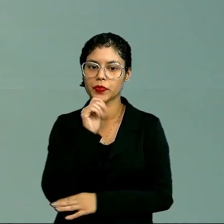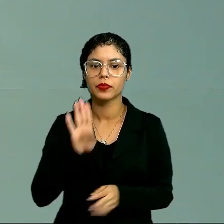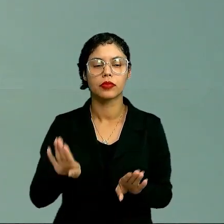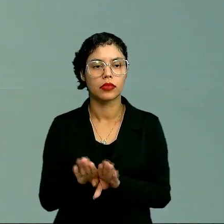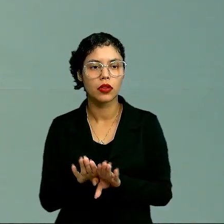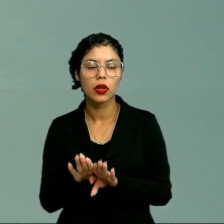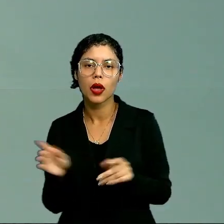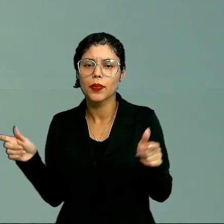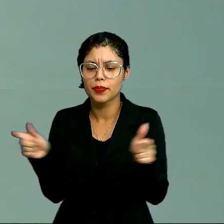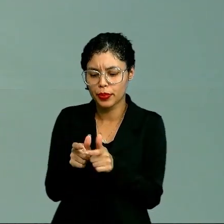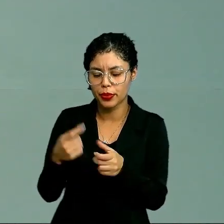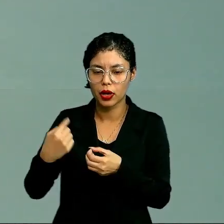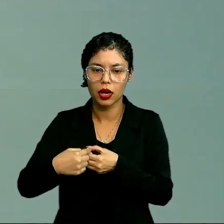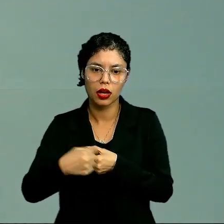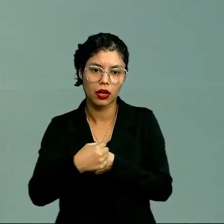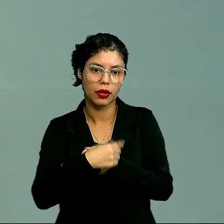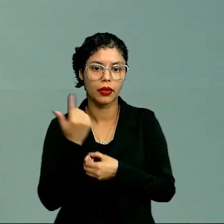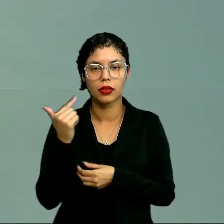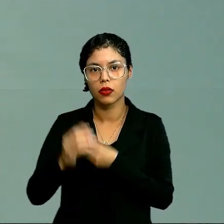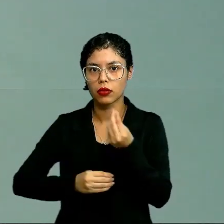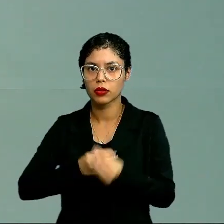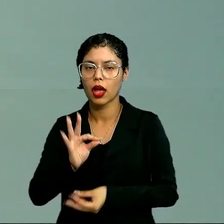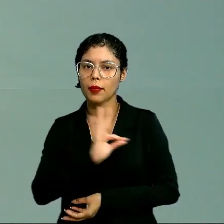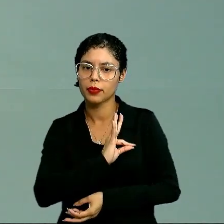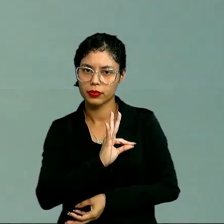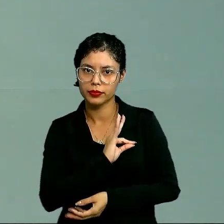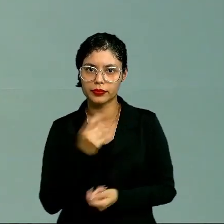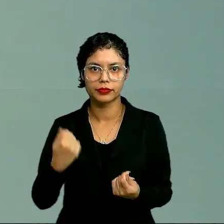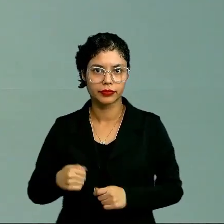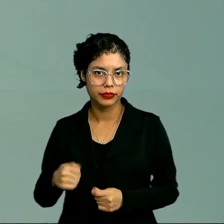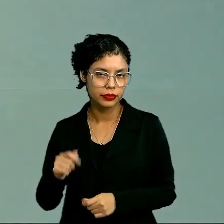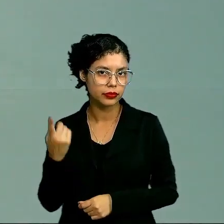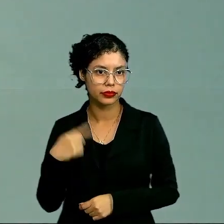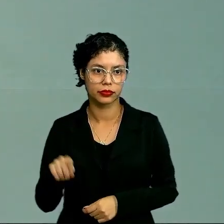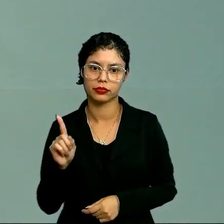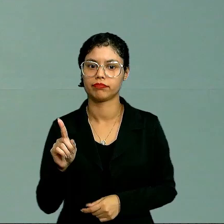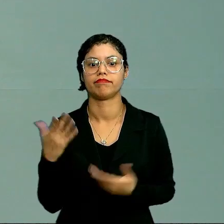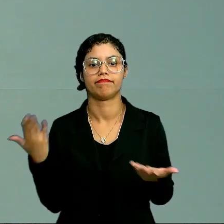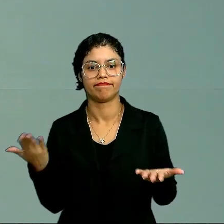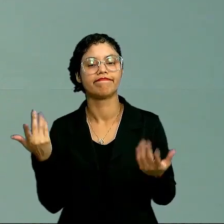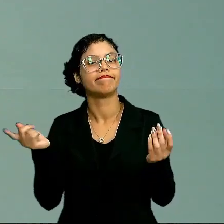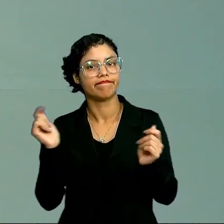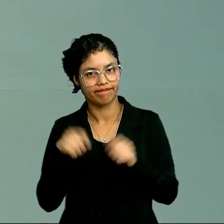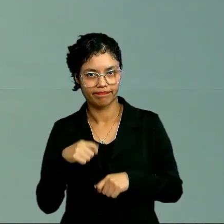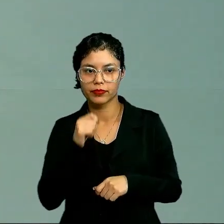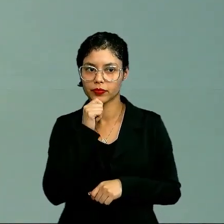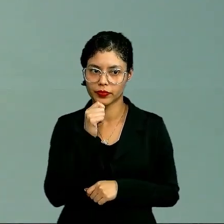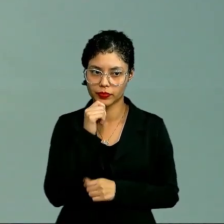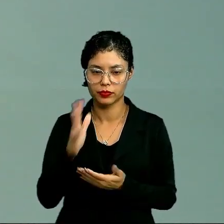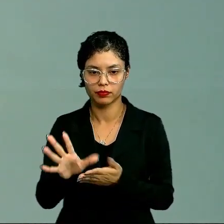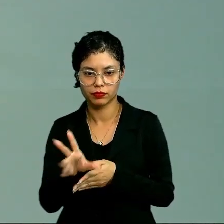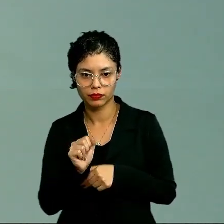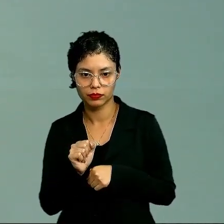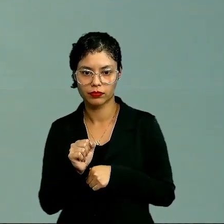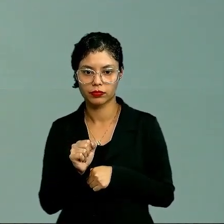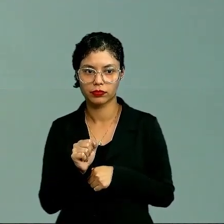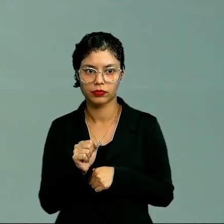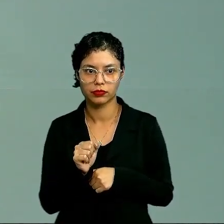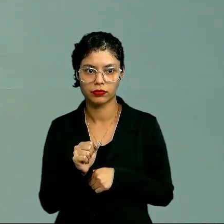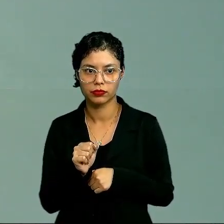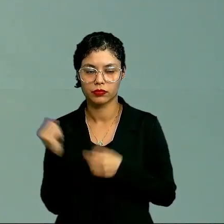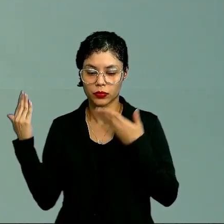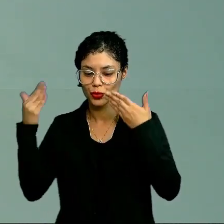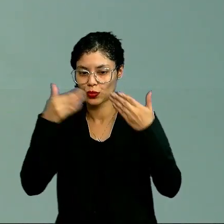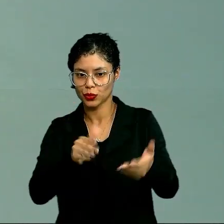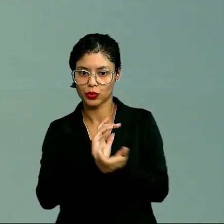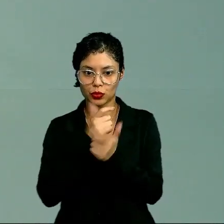município é pequeno, não tem um aparato policial necessário, então, provavelmente, eu vou tirar aqui o